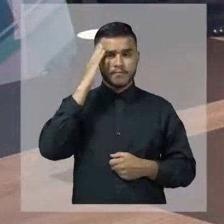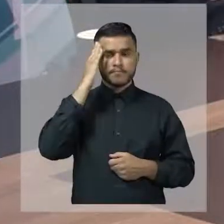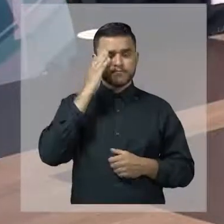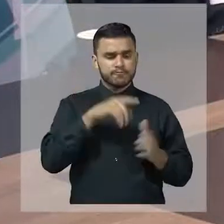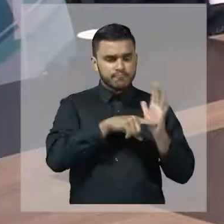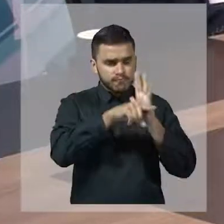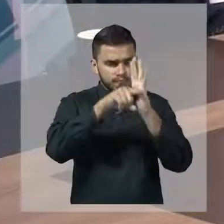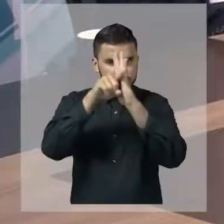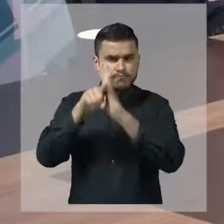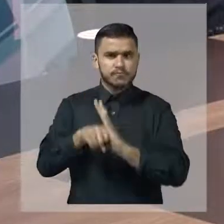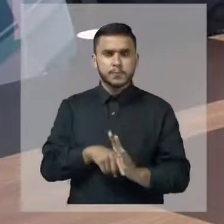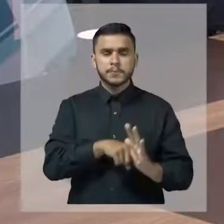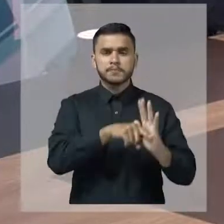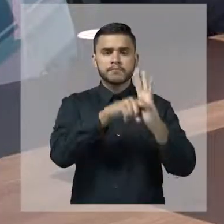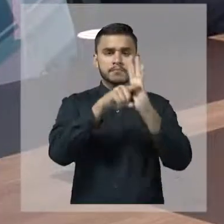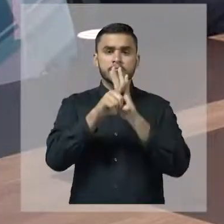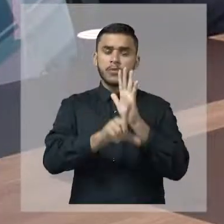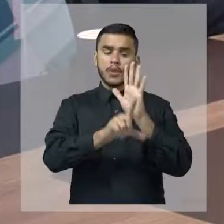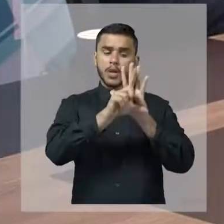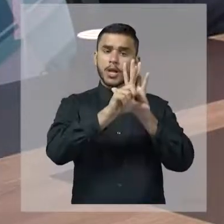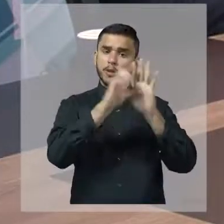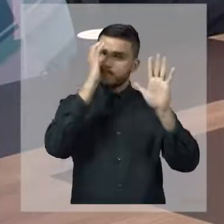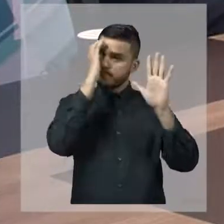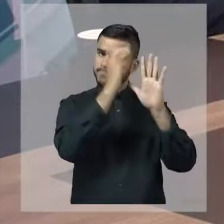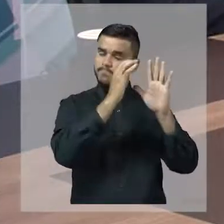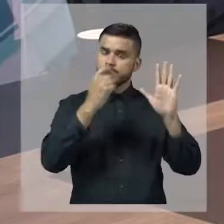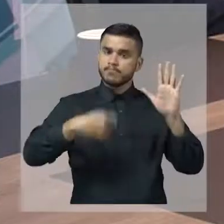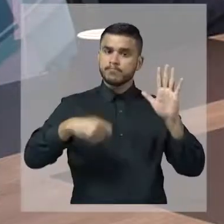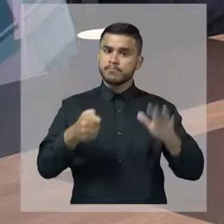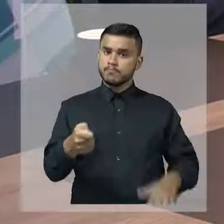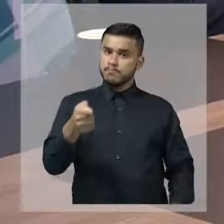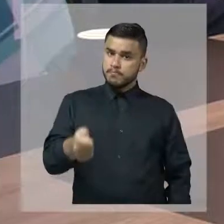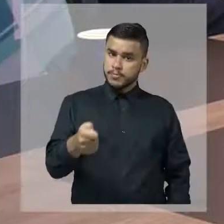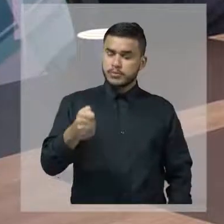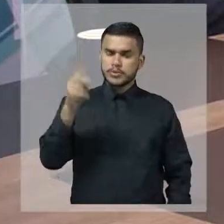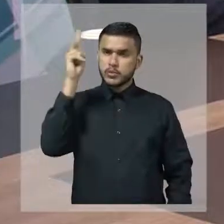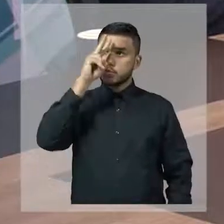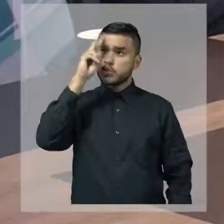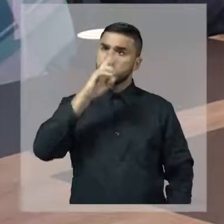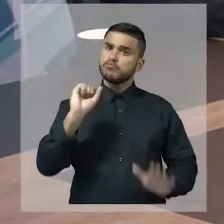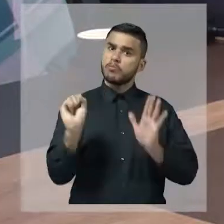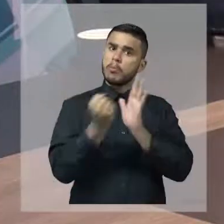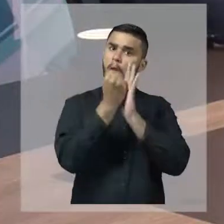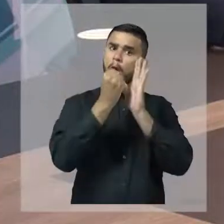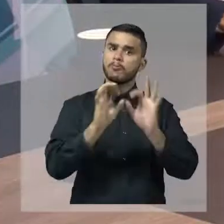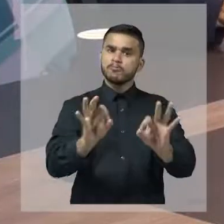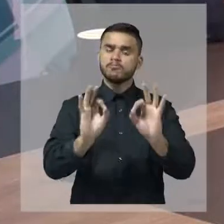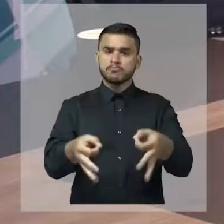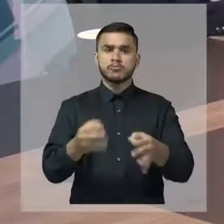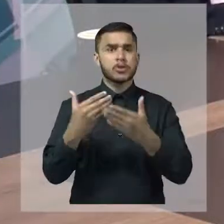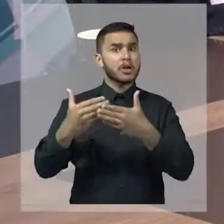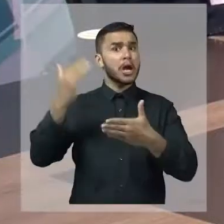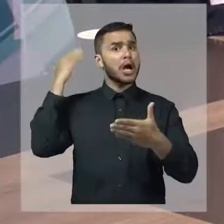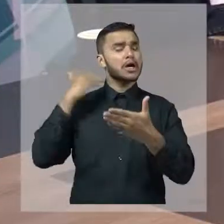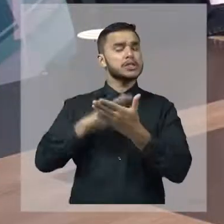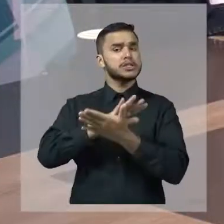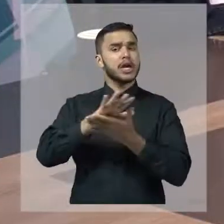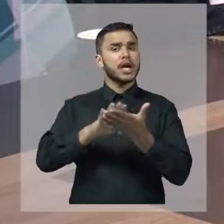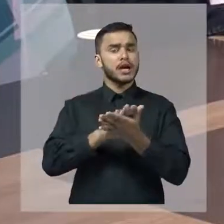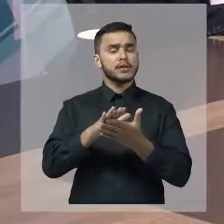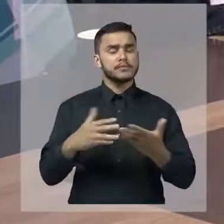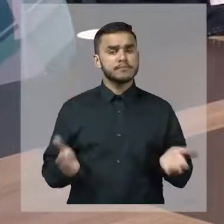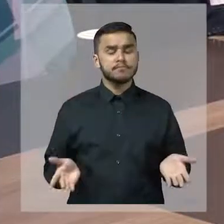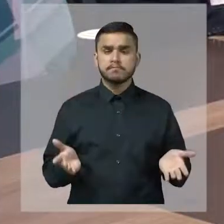esse mecanismo, aplicar a lei numa postura histórica em relação aos precedentes que não existiam